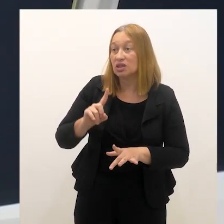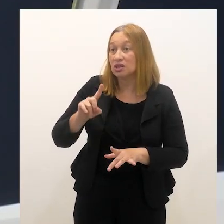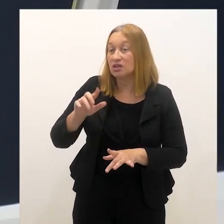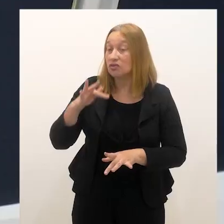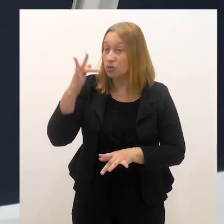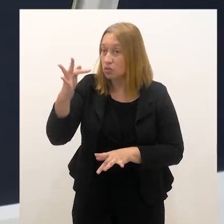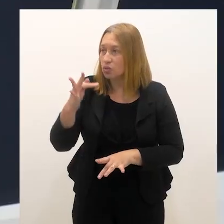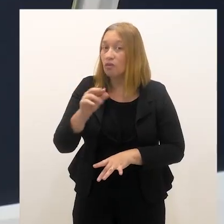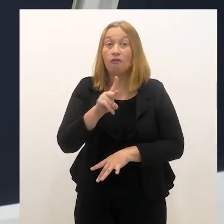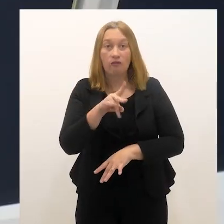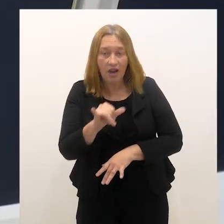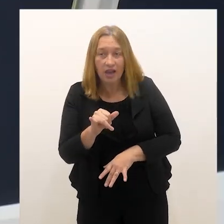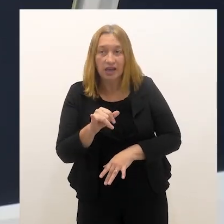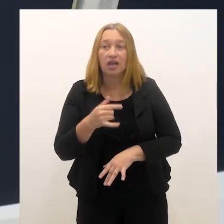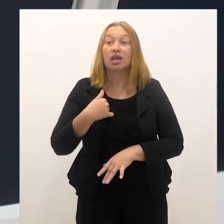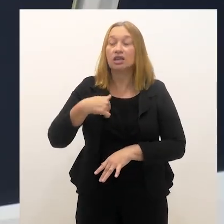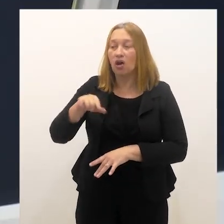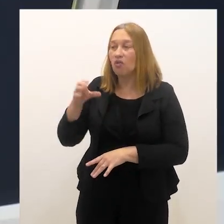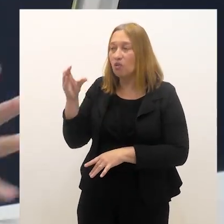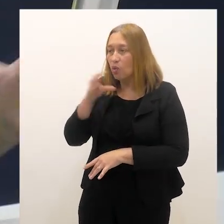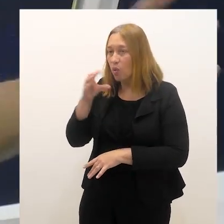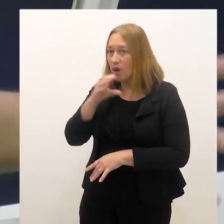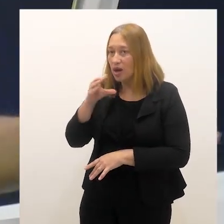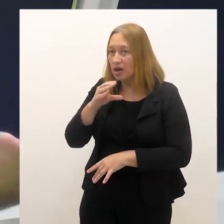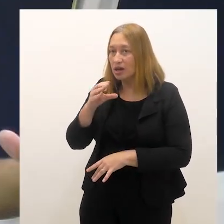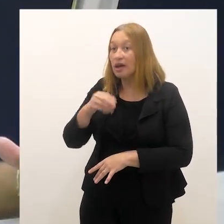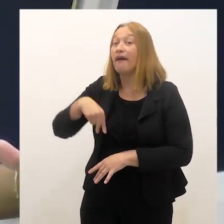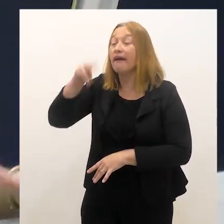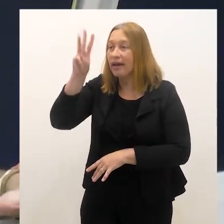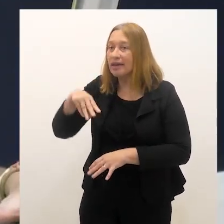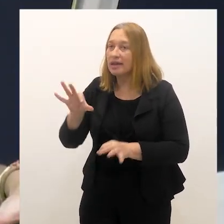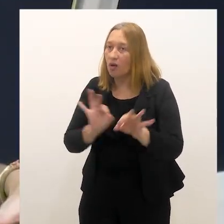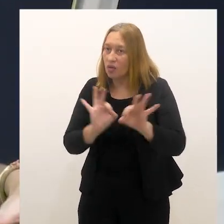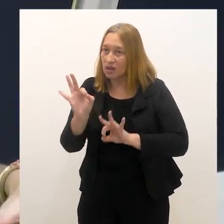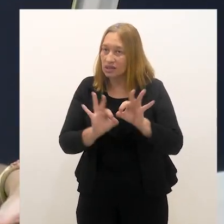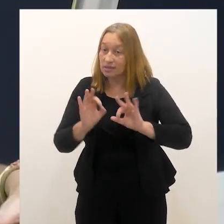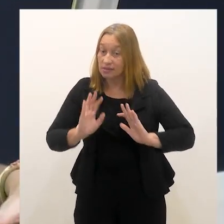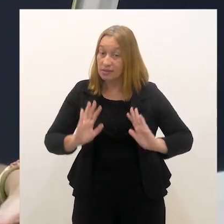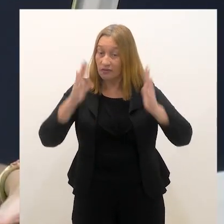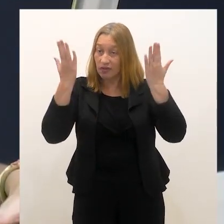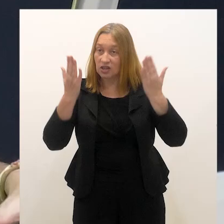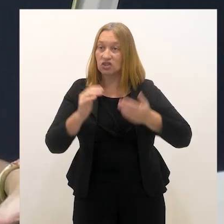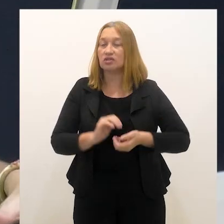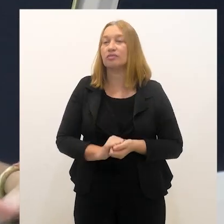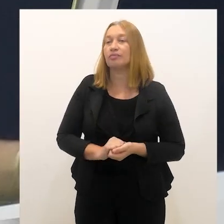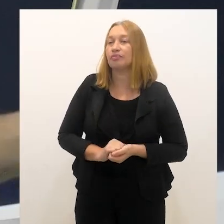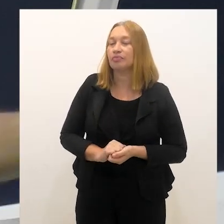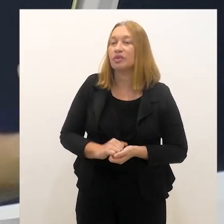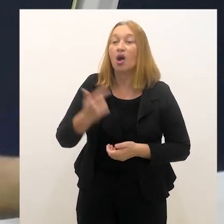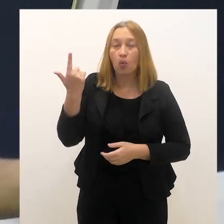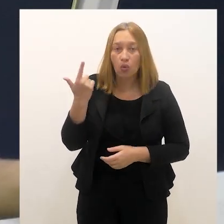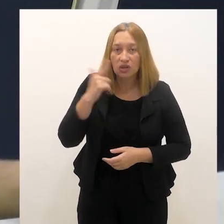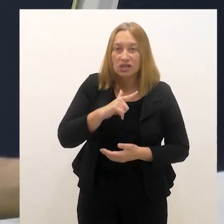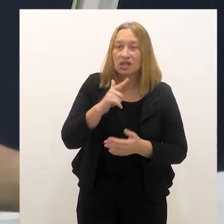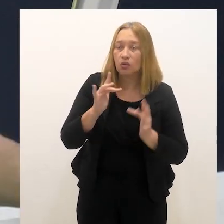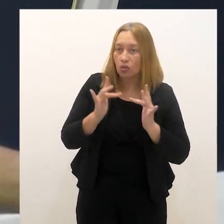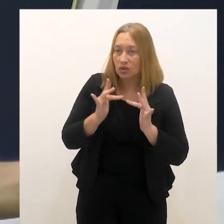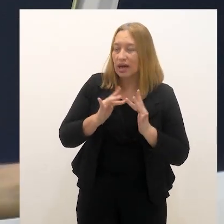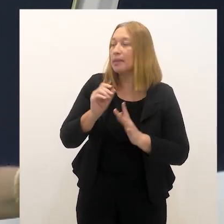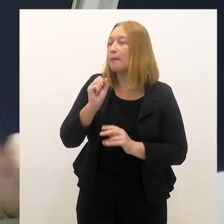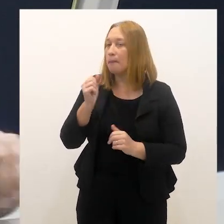frente? Vai. Então vamos correr atrás de quem está organizando esse evento. Aí